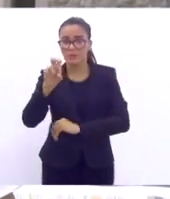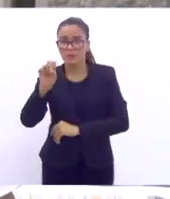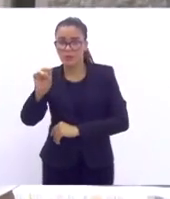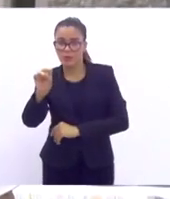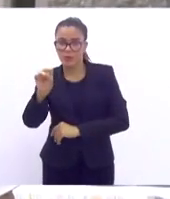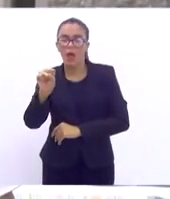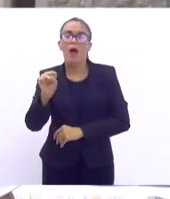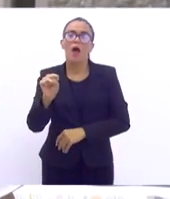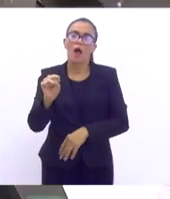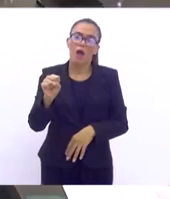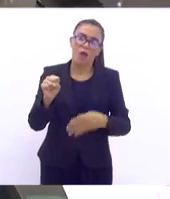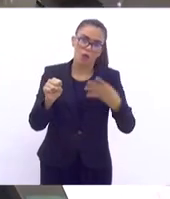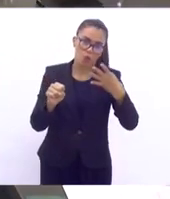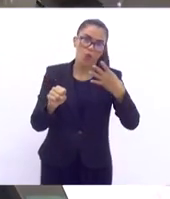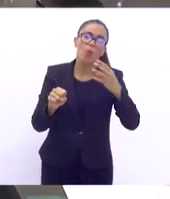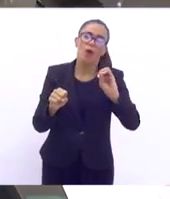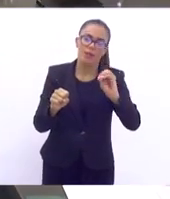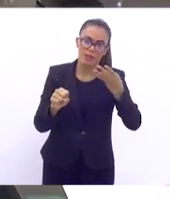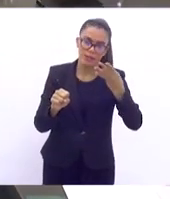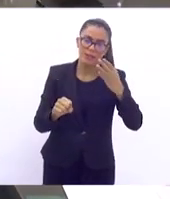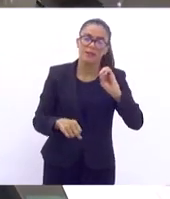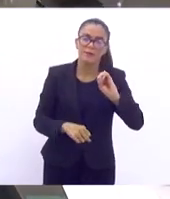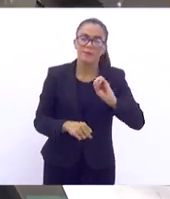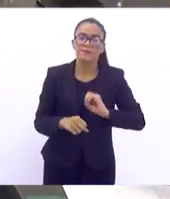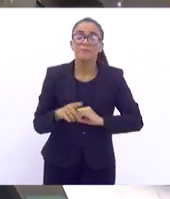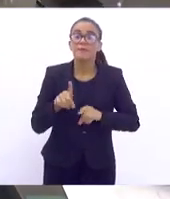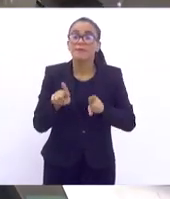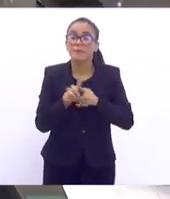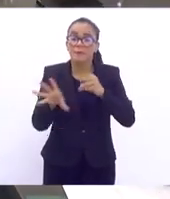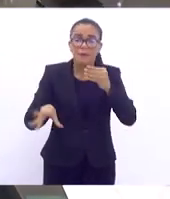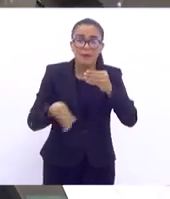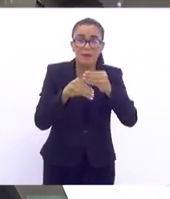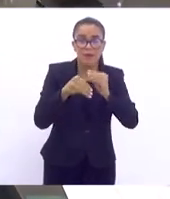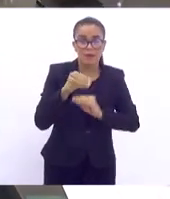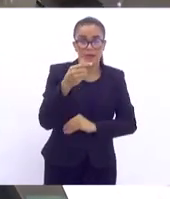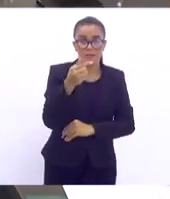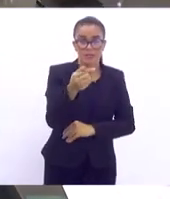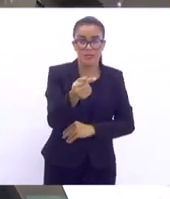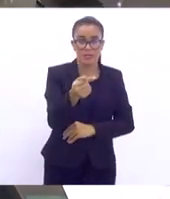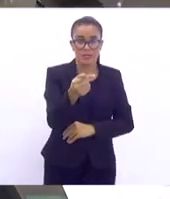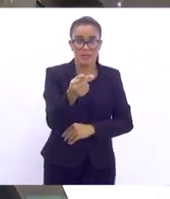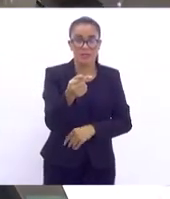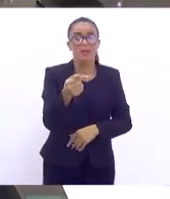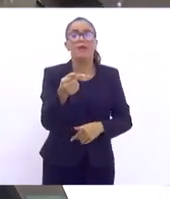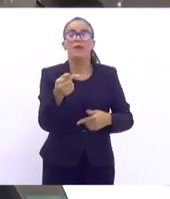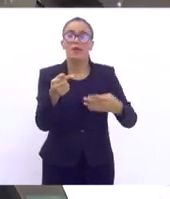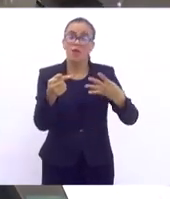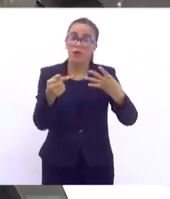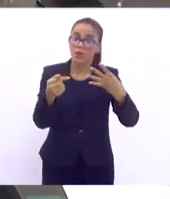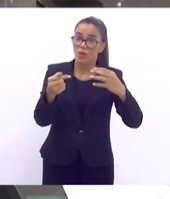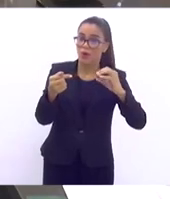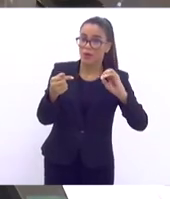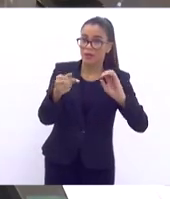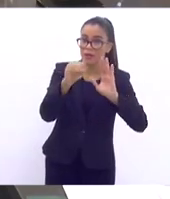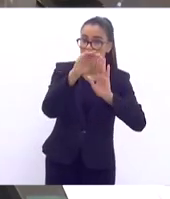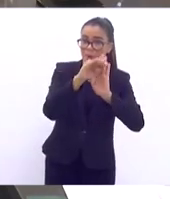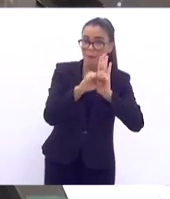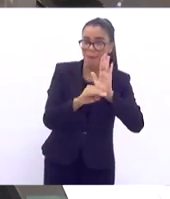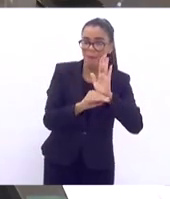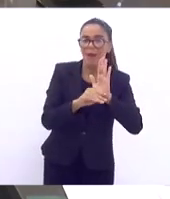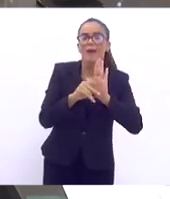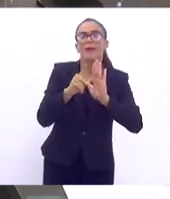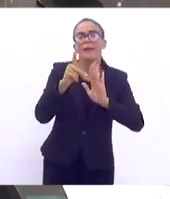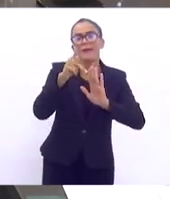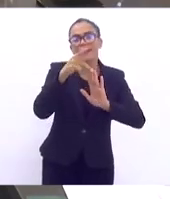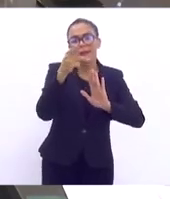40 também Presidente incluindo sete e o 40 da pauta que são dois pareceres pela